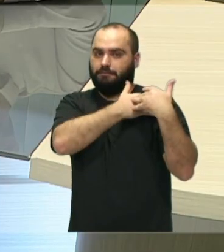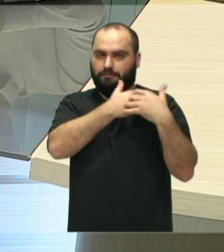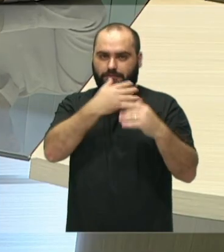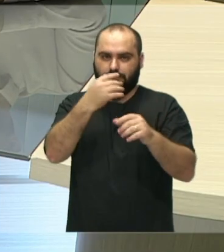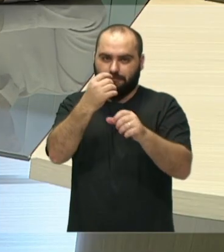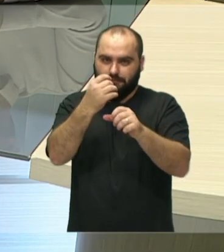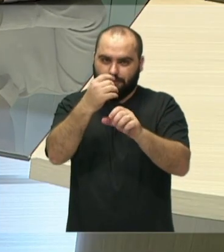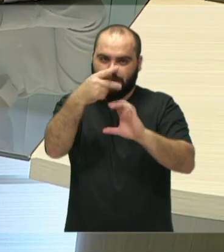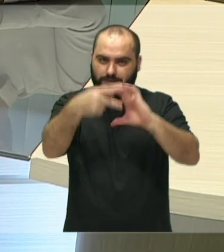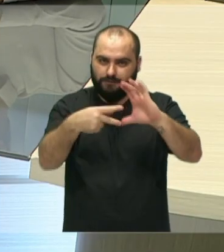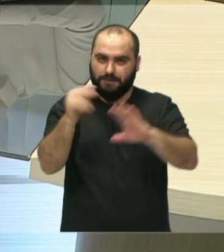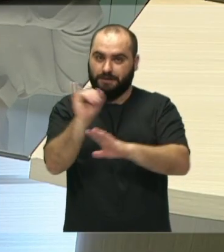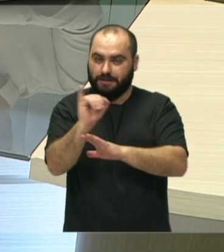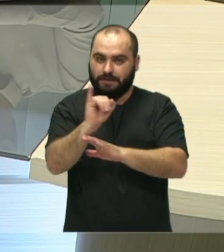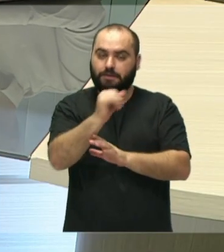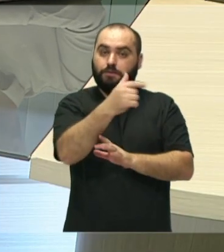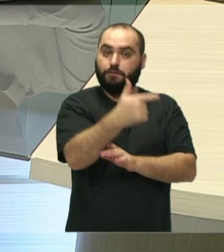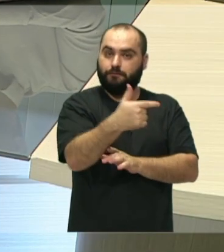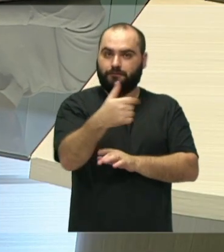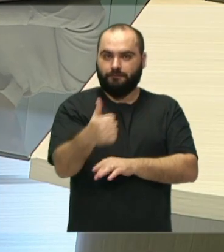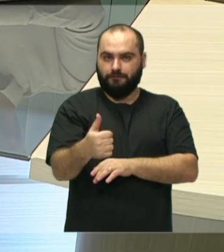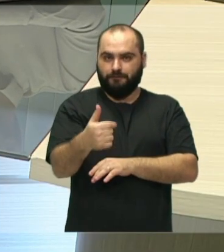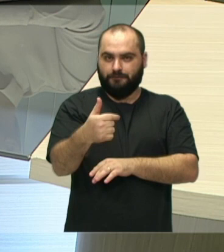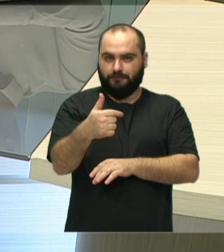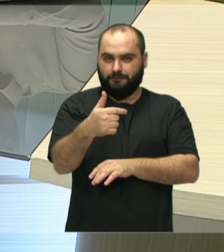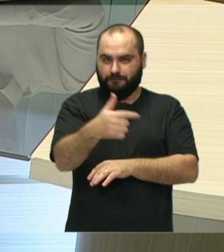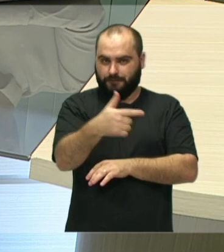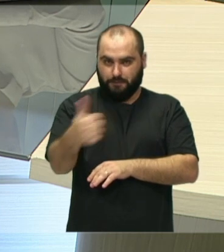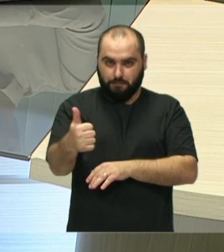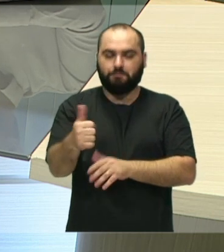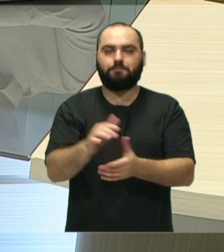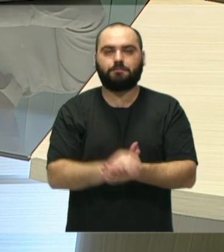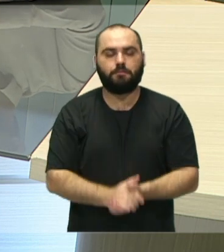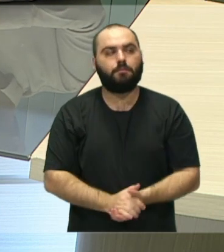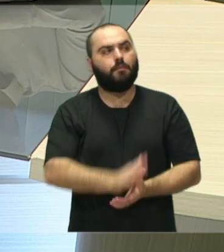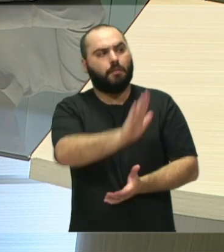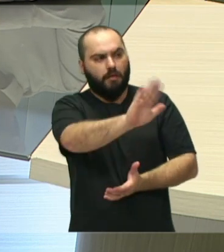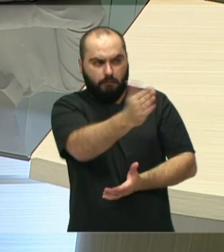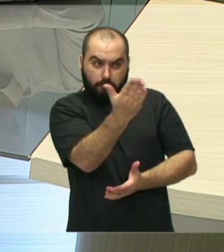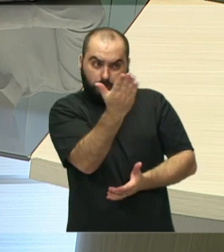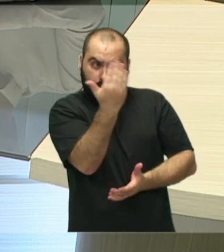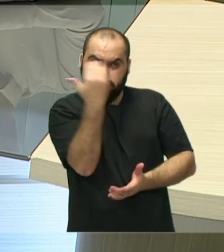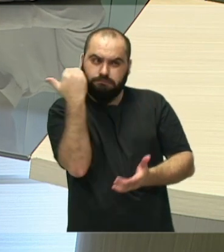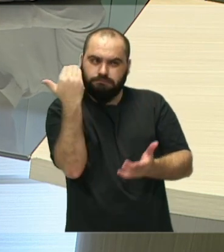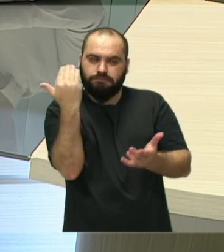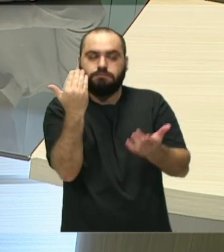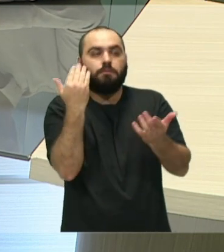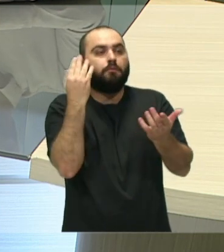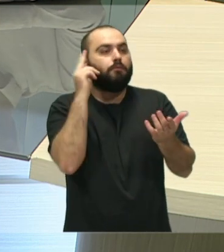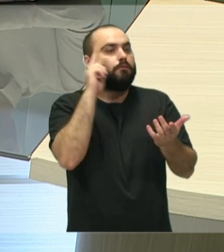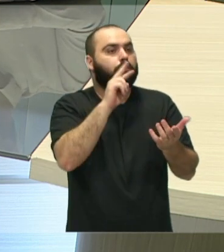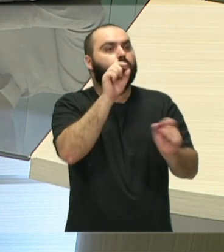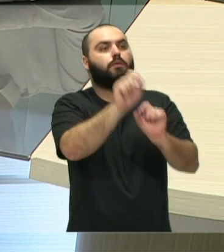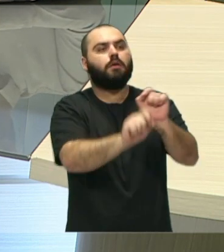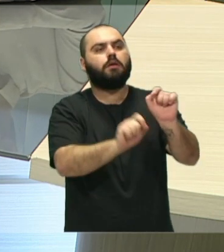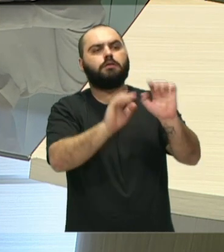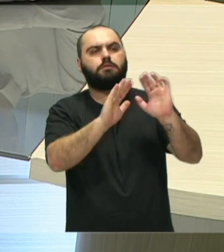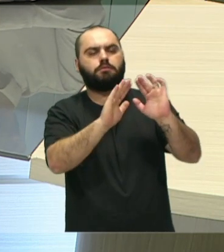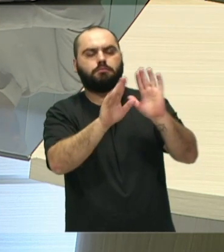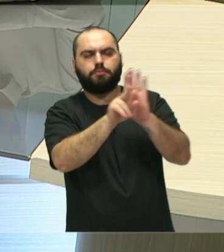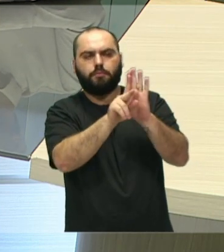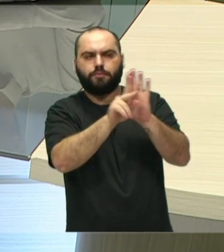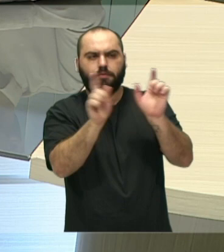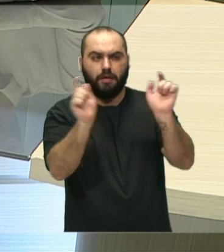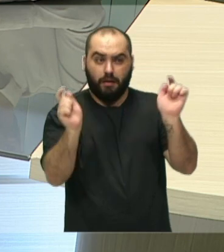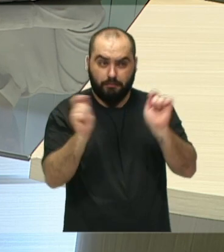Marcelo Werner a gente terminou o bloco anterior falando bastante capacitação dos Servidores do Legislativo escola do Legislativo mas o ano passado